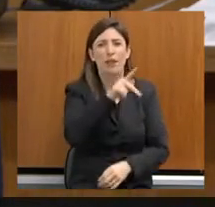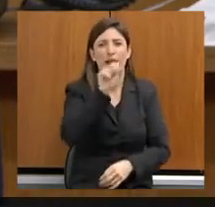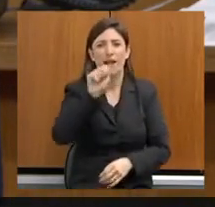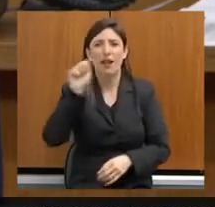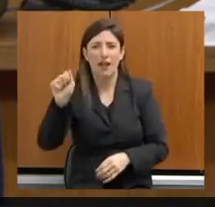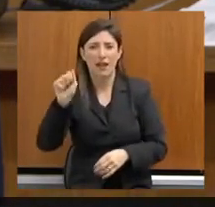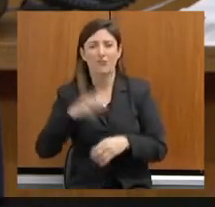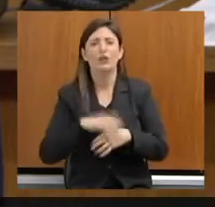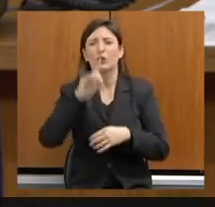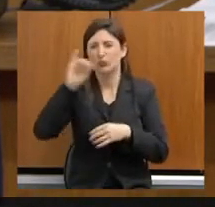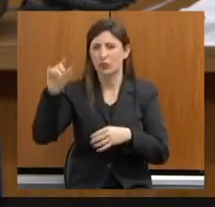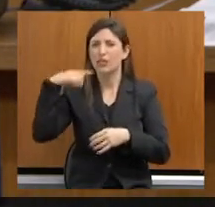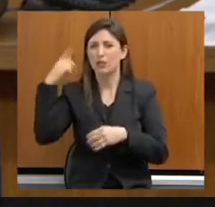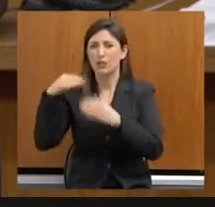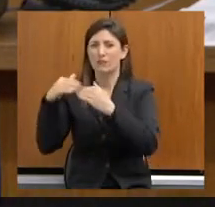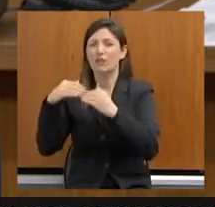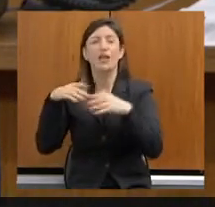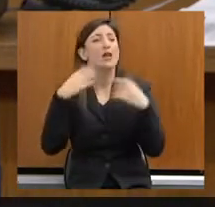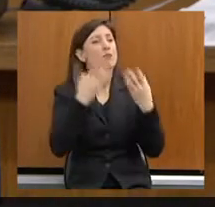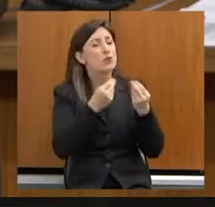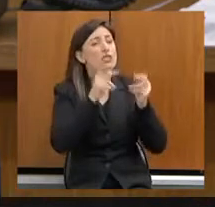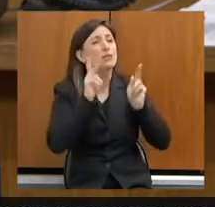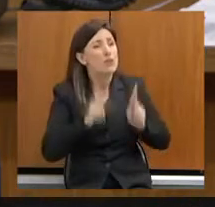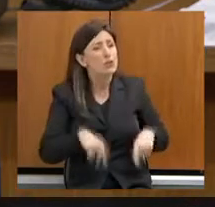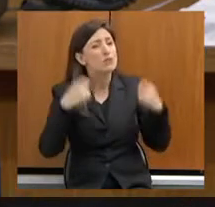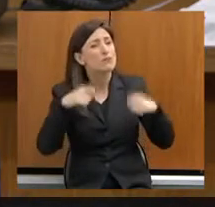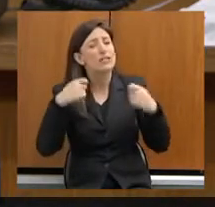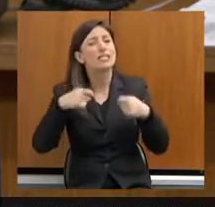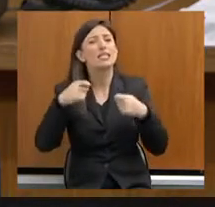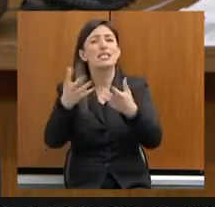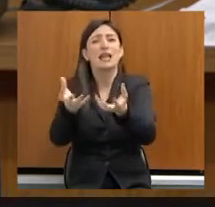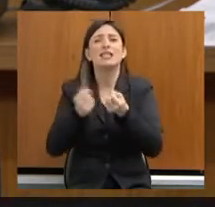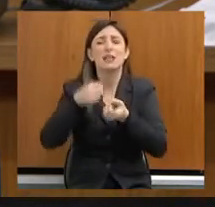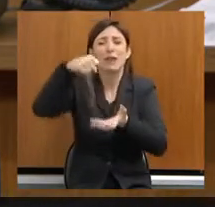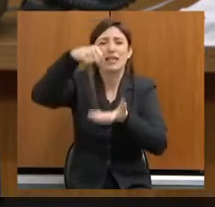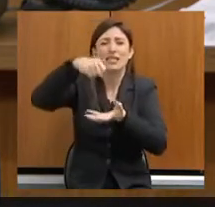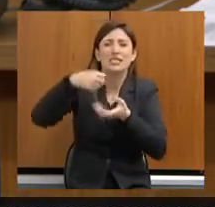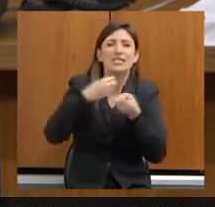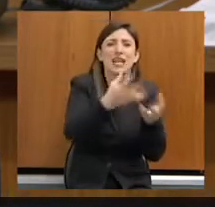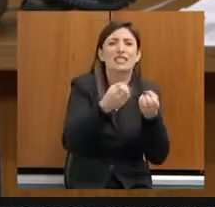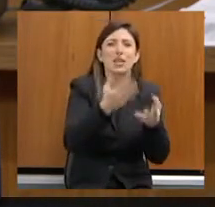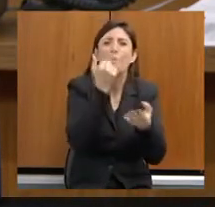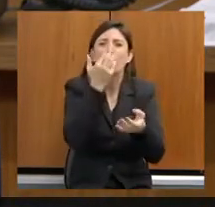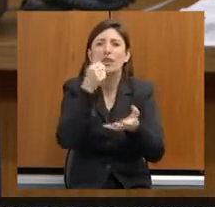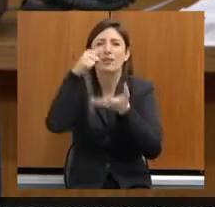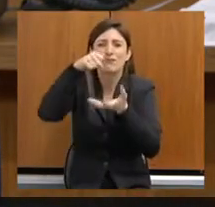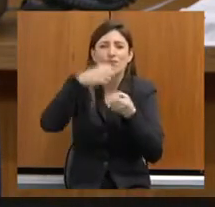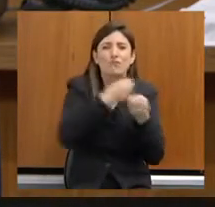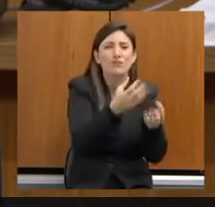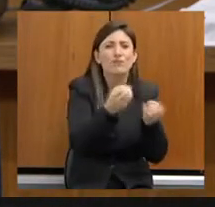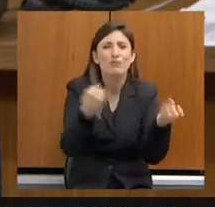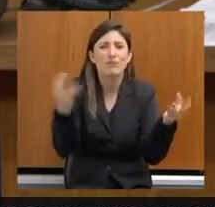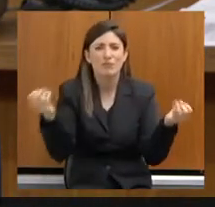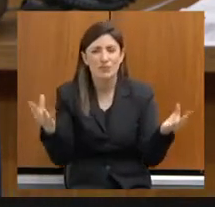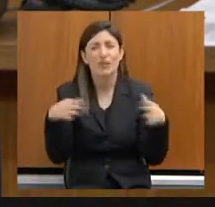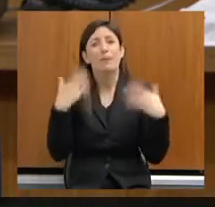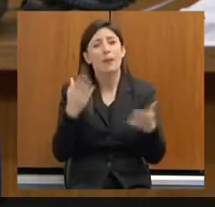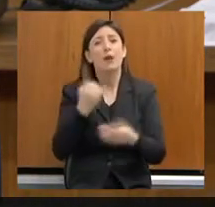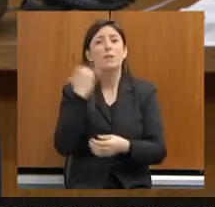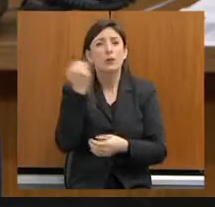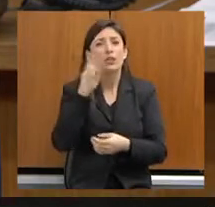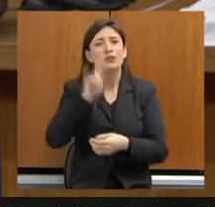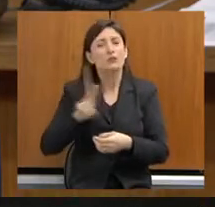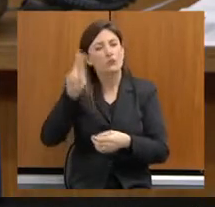a gente vai conseguir muitas pessoas que precisam de ser essa estamos estão passando fome eu falei coloca o recurso do PA porque ele entra para o